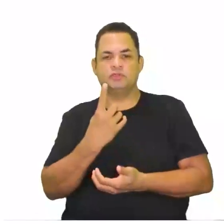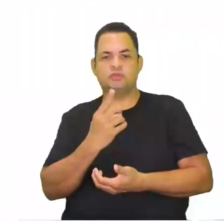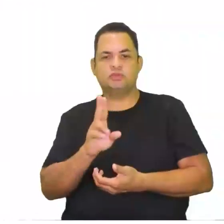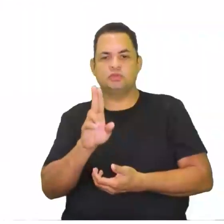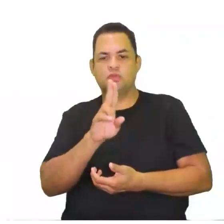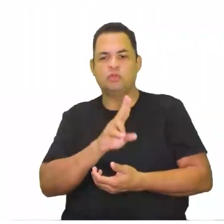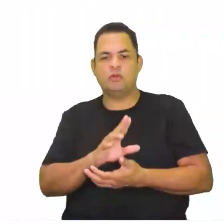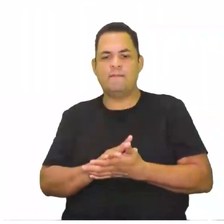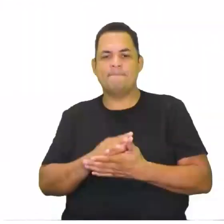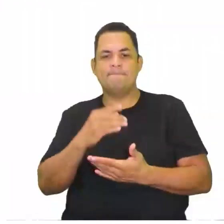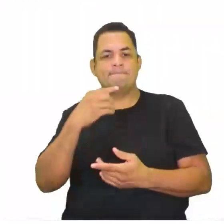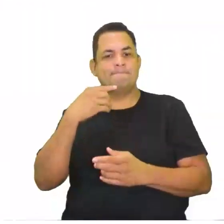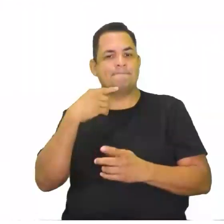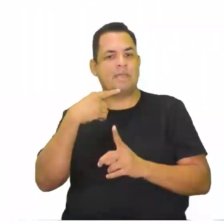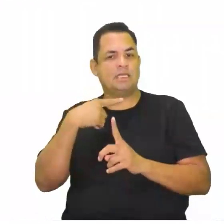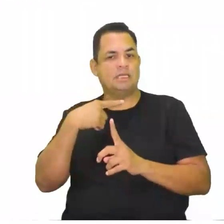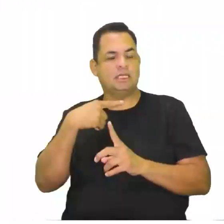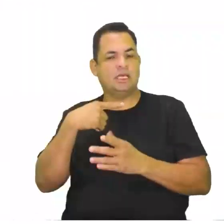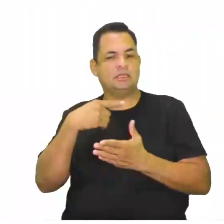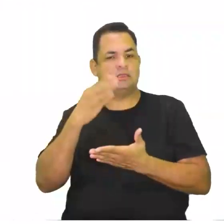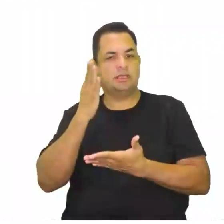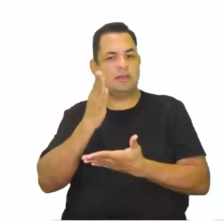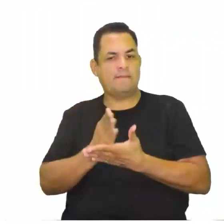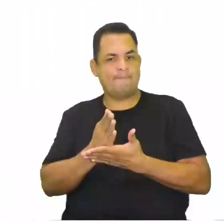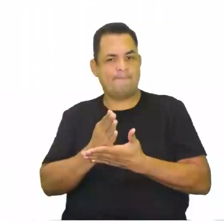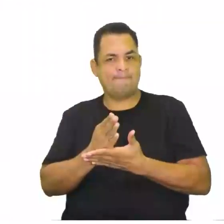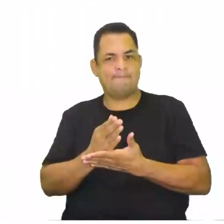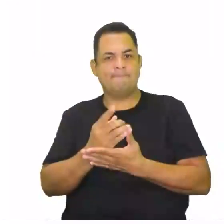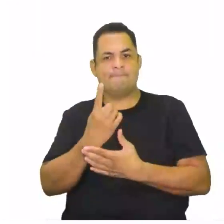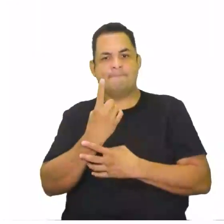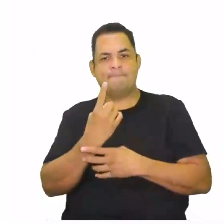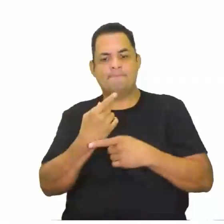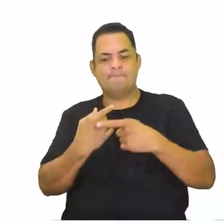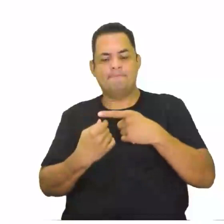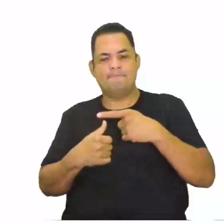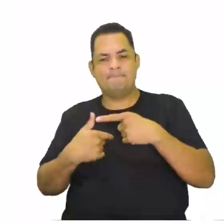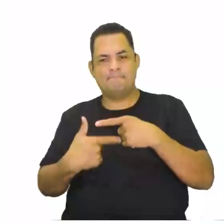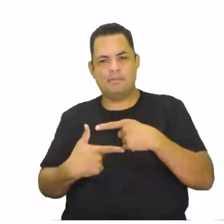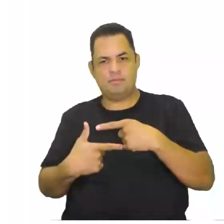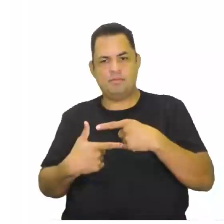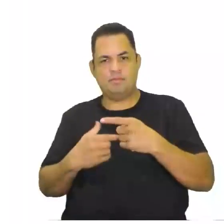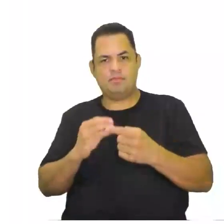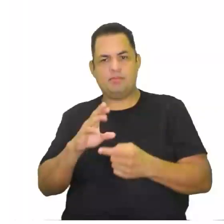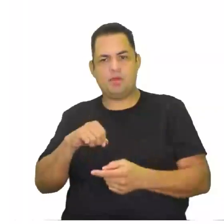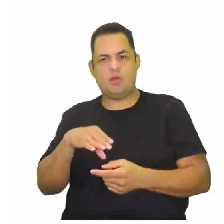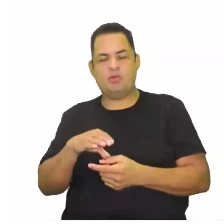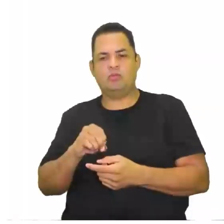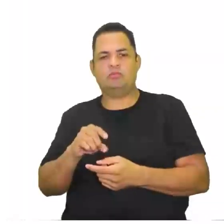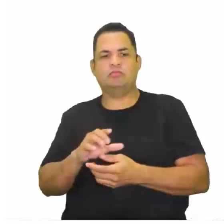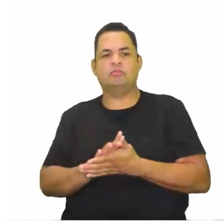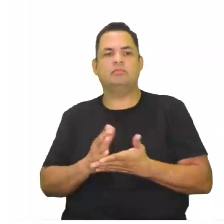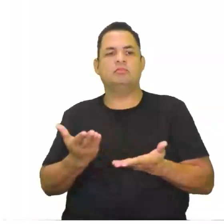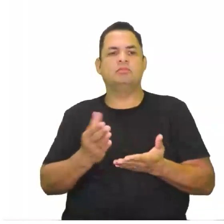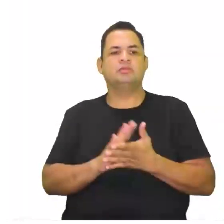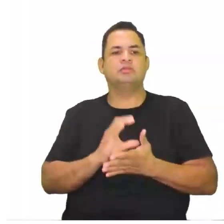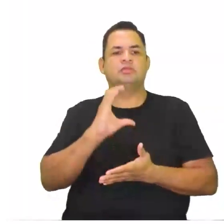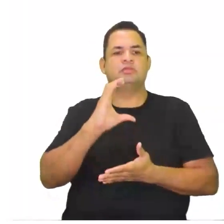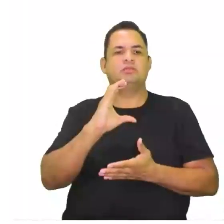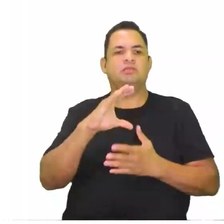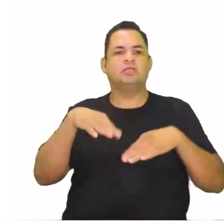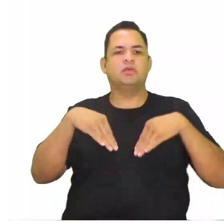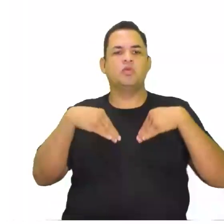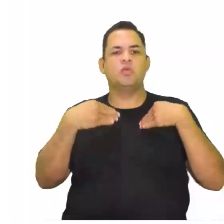mol de O2 e também está correto. Na letra C, o mesmo esqueminha. Quando a